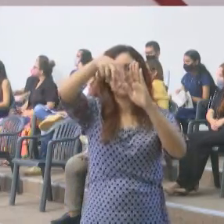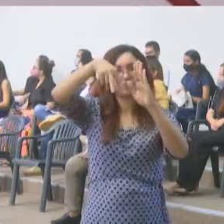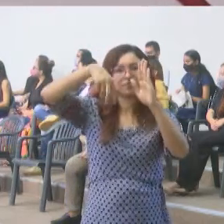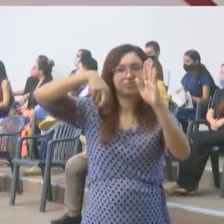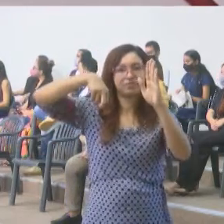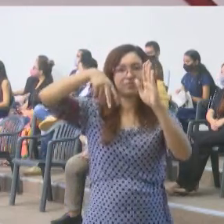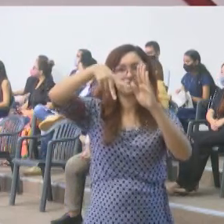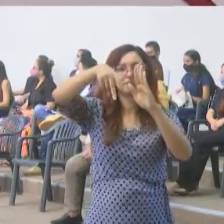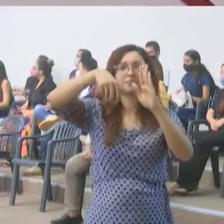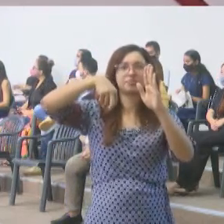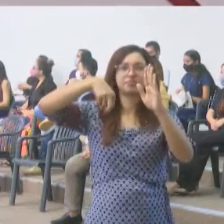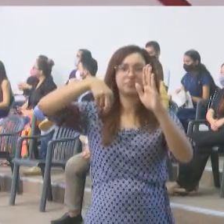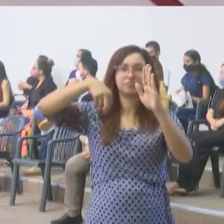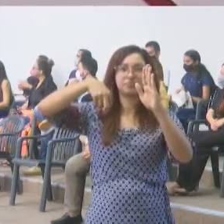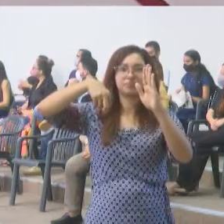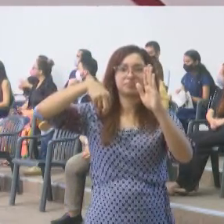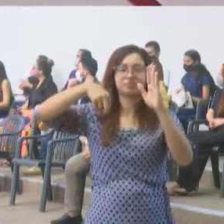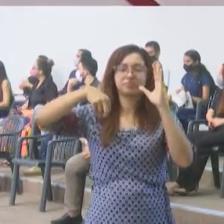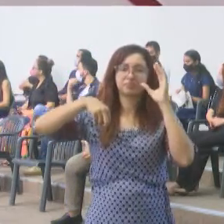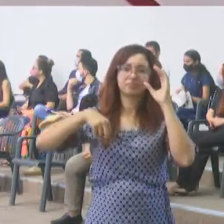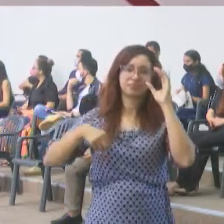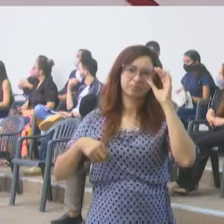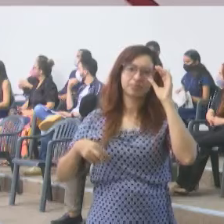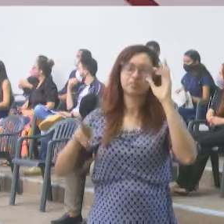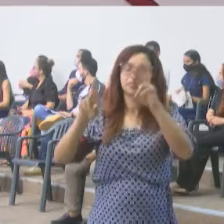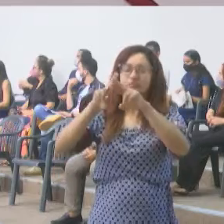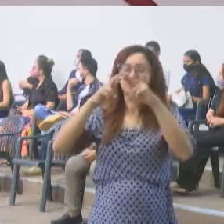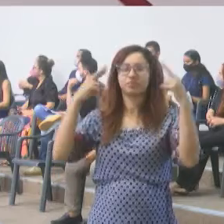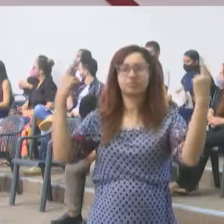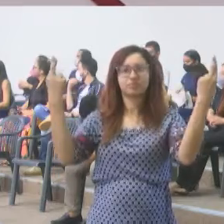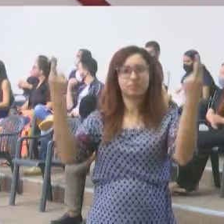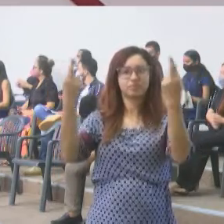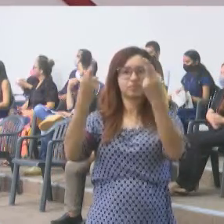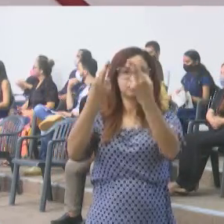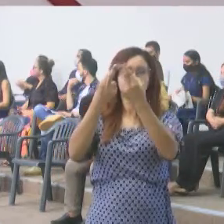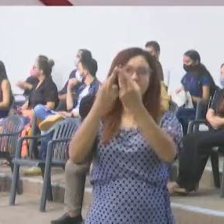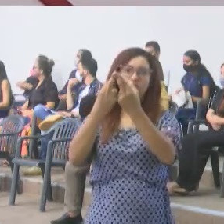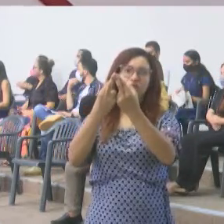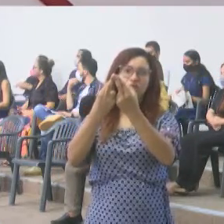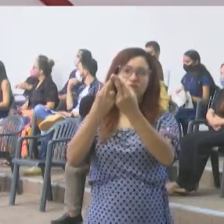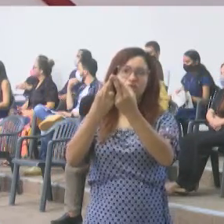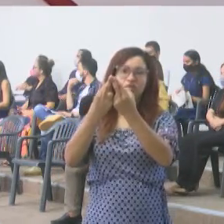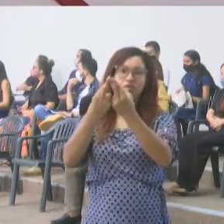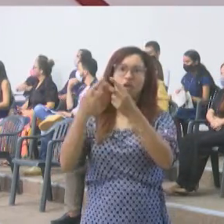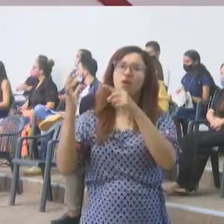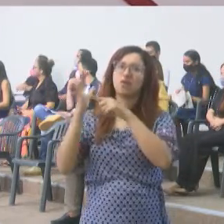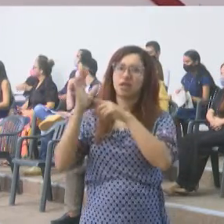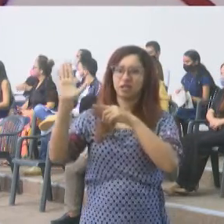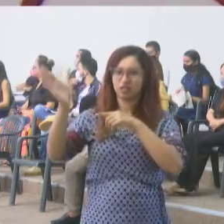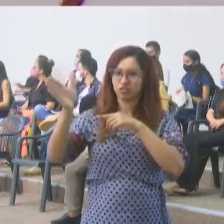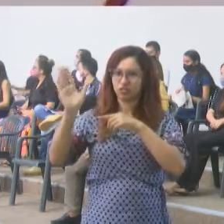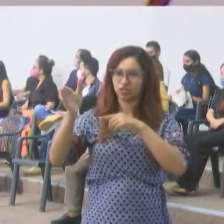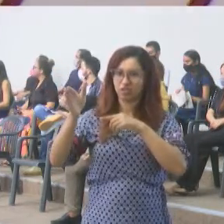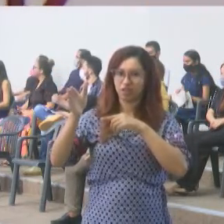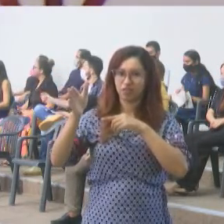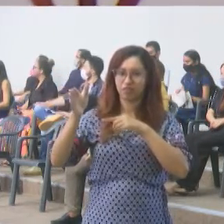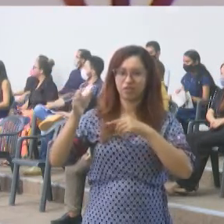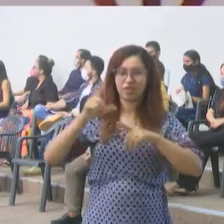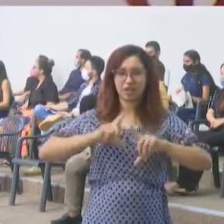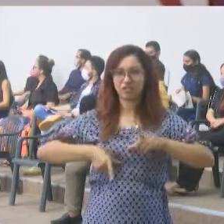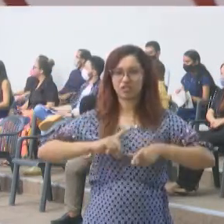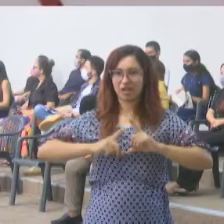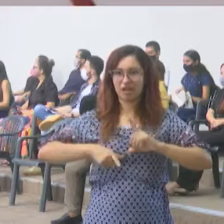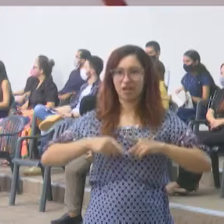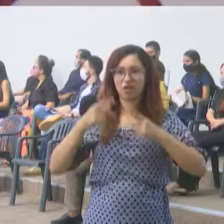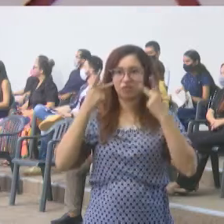todo um ambiente, uma câmara, um local de reunião. Isso fica muito claro. Eu tive o privilégio de ir uma vez até Jerusalém, e uma das